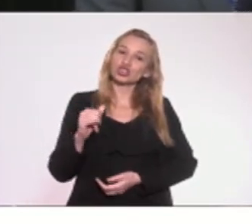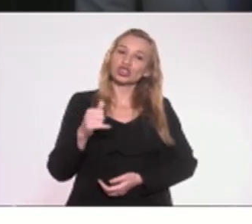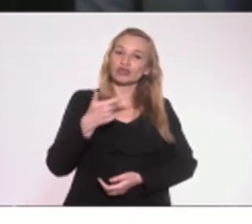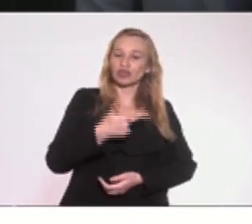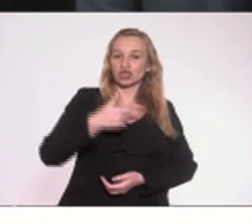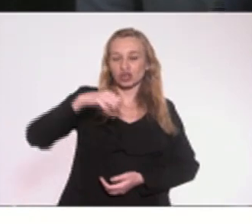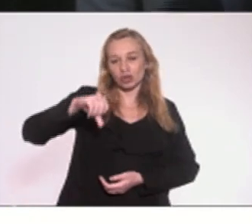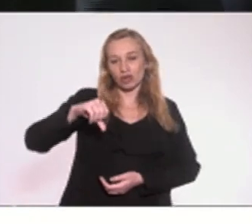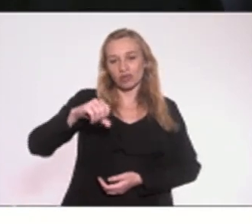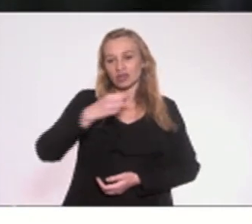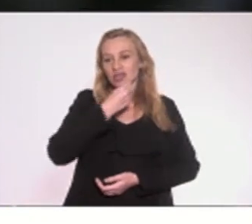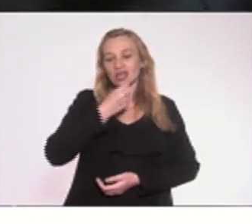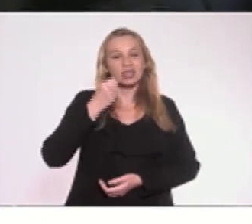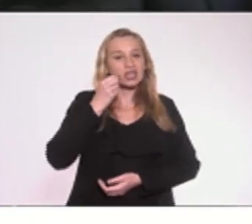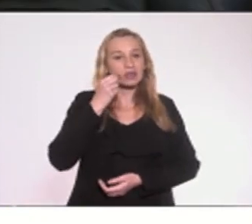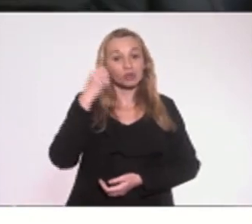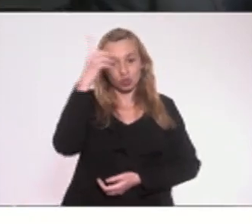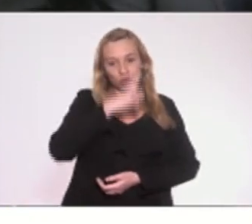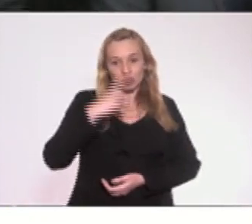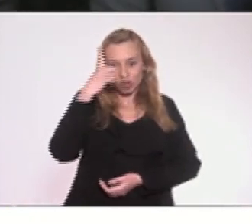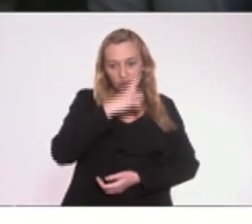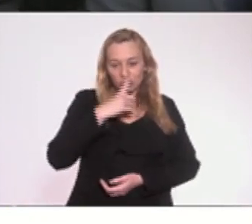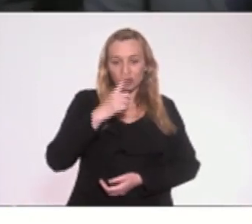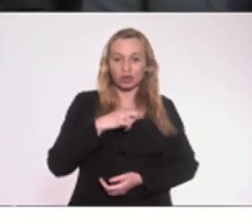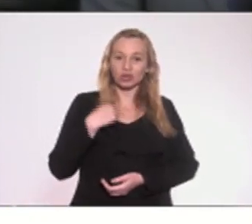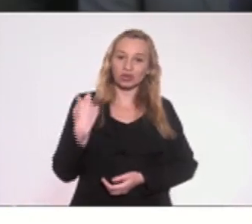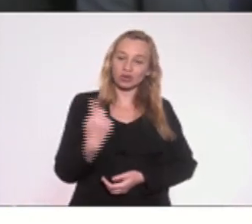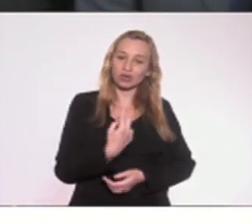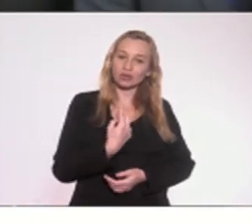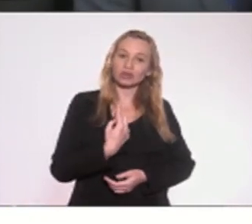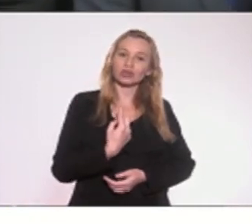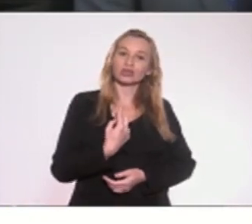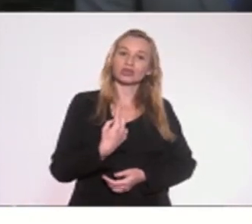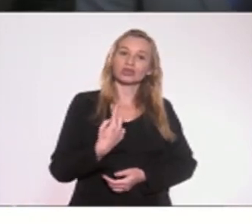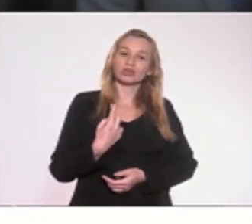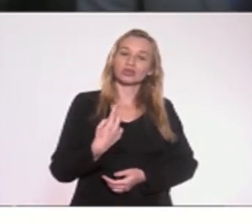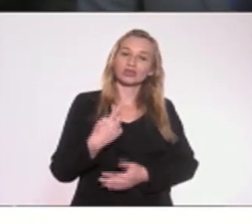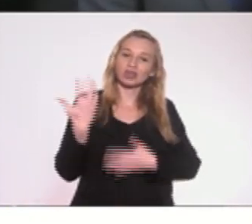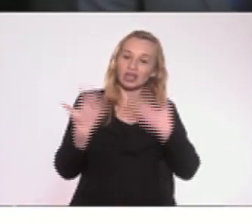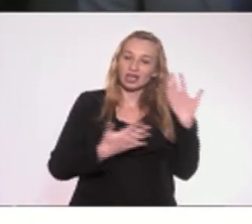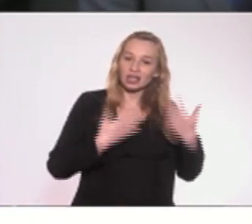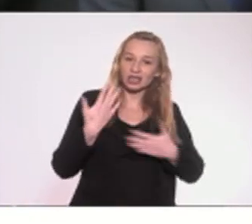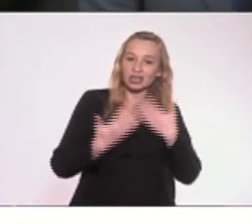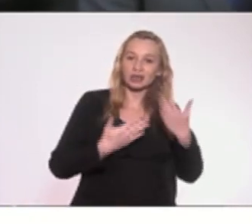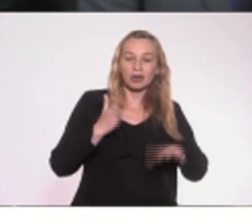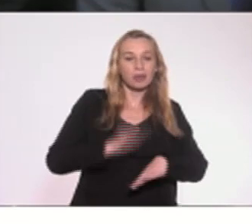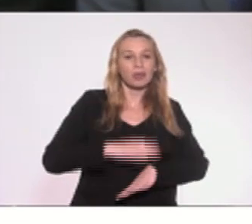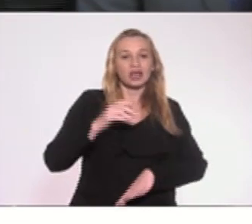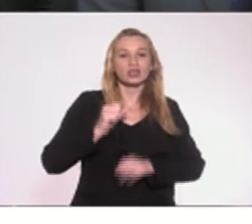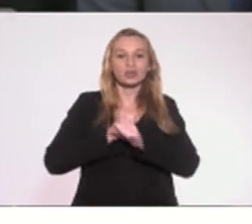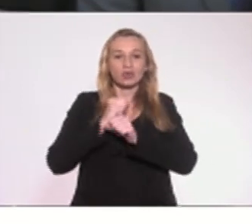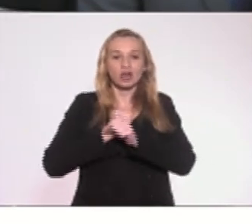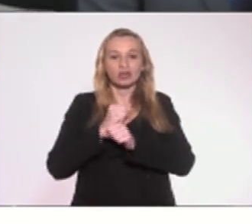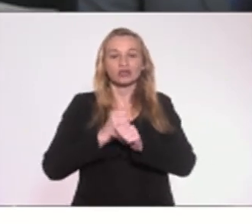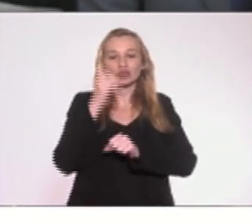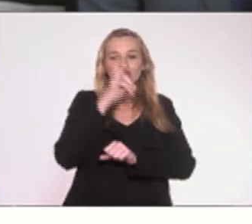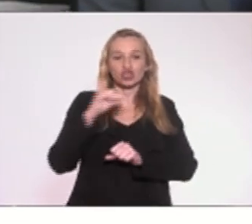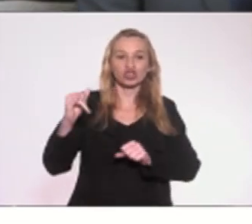setembro, domingo, nós comemoramos mais um ano o Dia do Policial Civil.